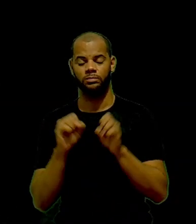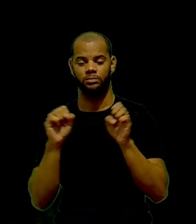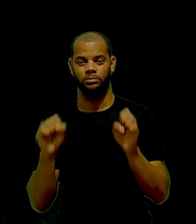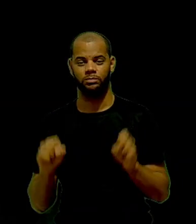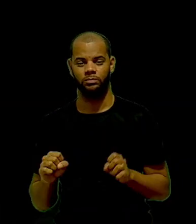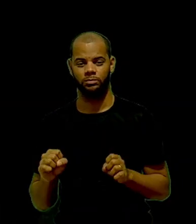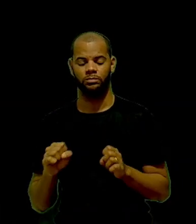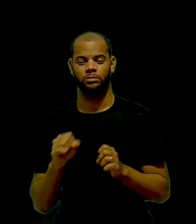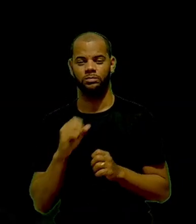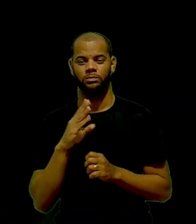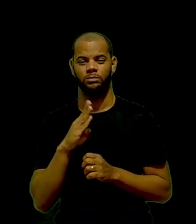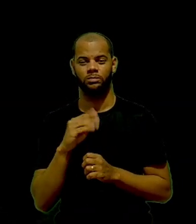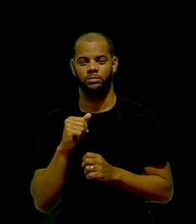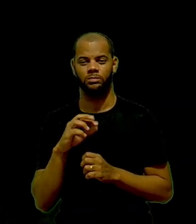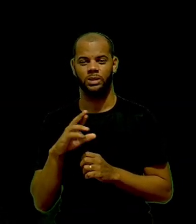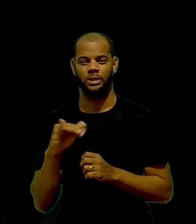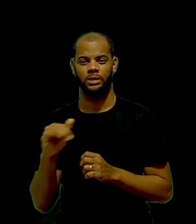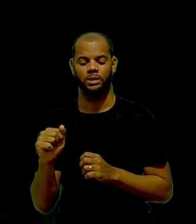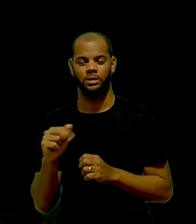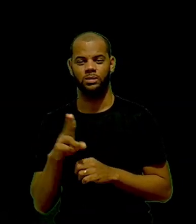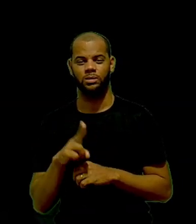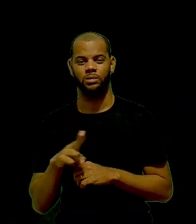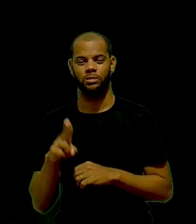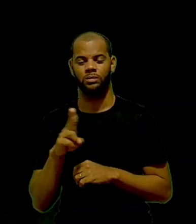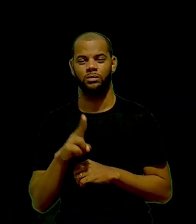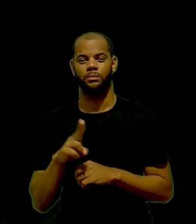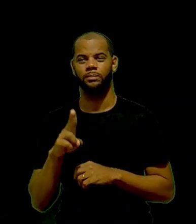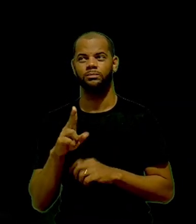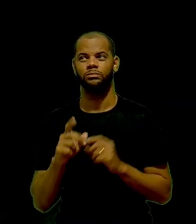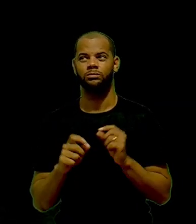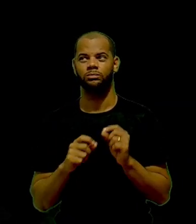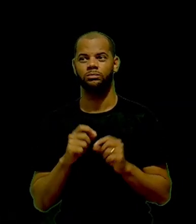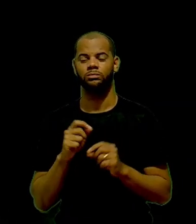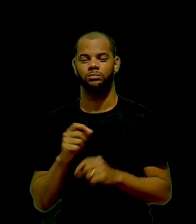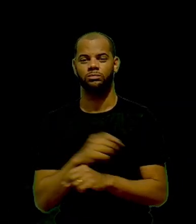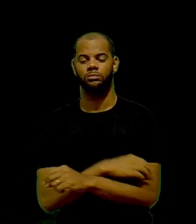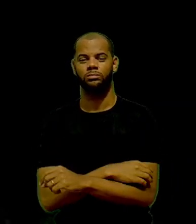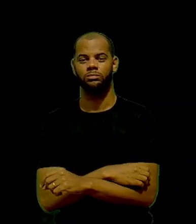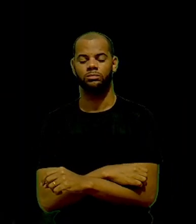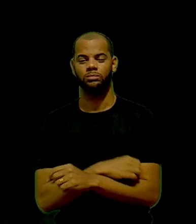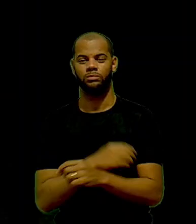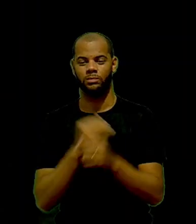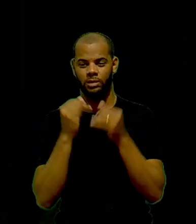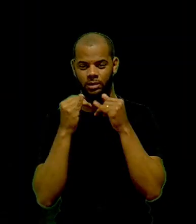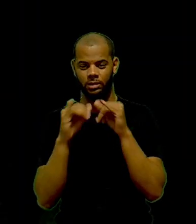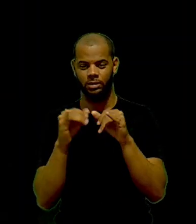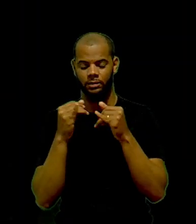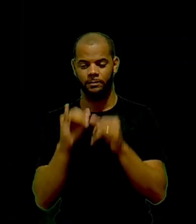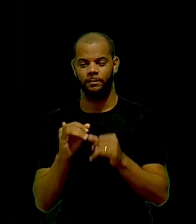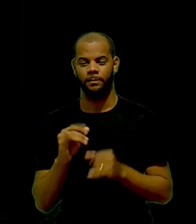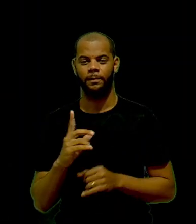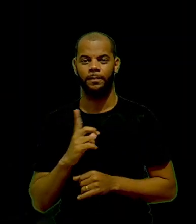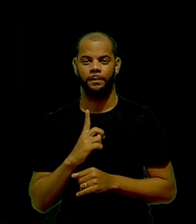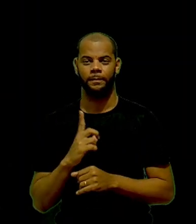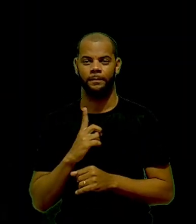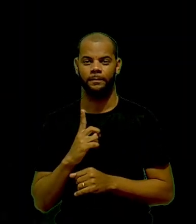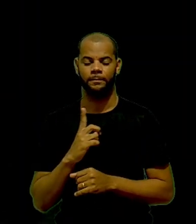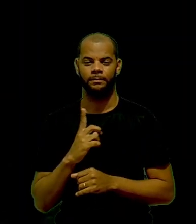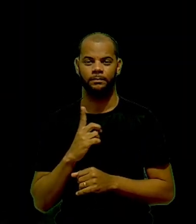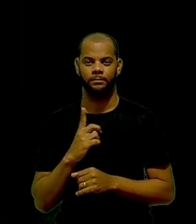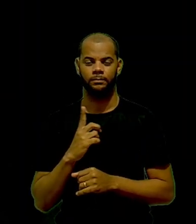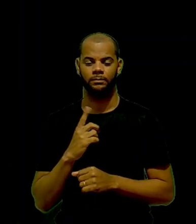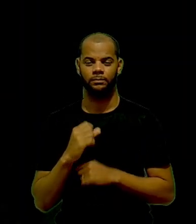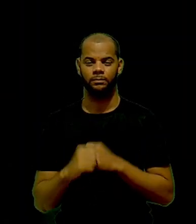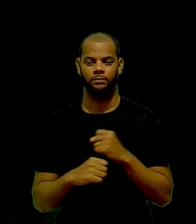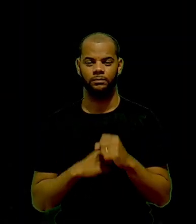armazenamento em baterias para uso no setor elétrico. Nós temos aqui um destaque para o ano